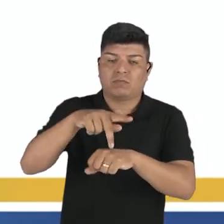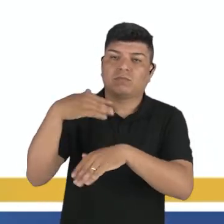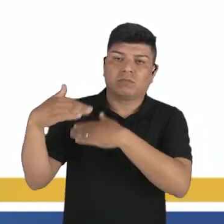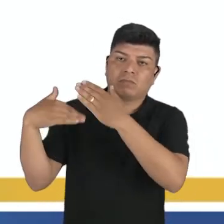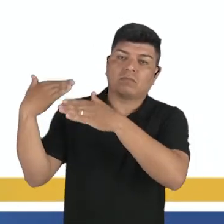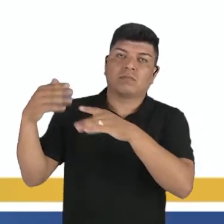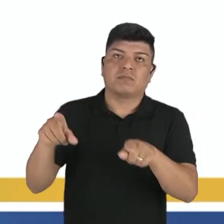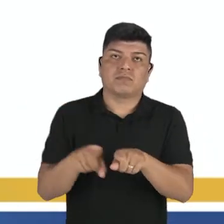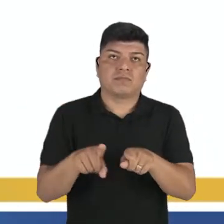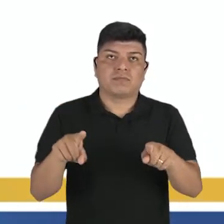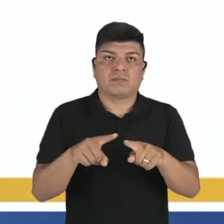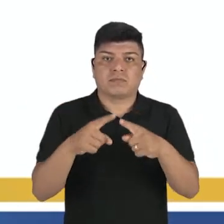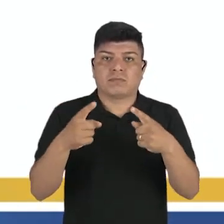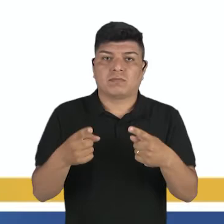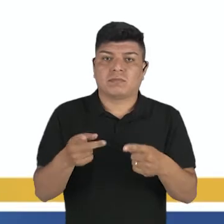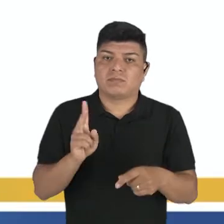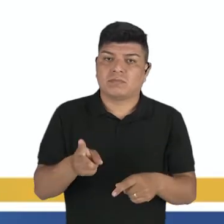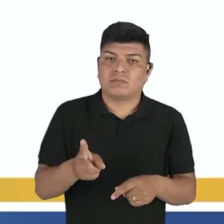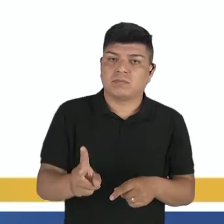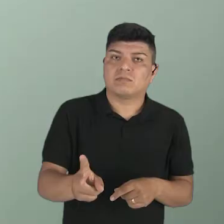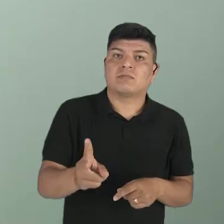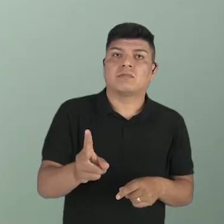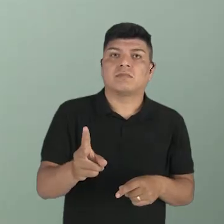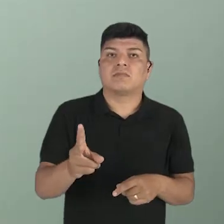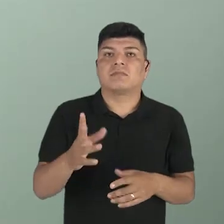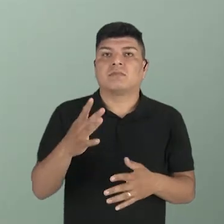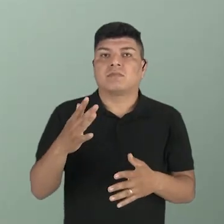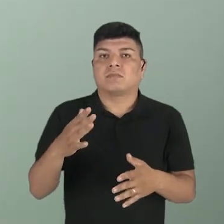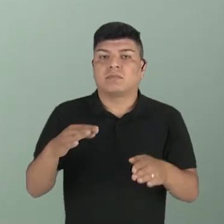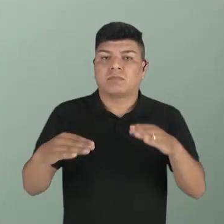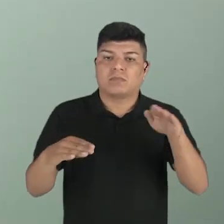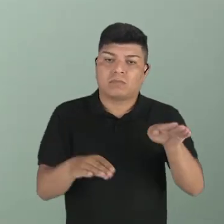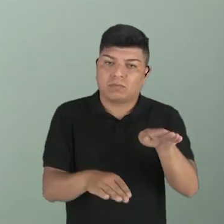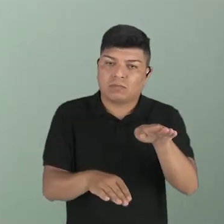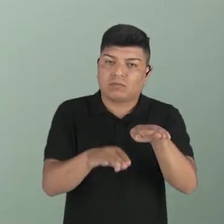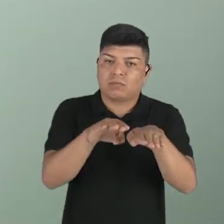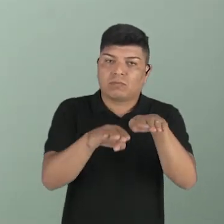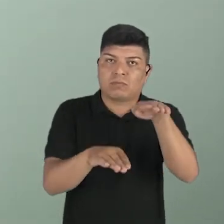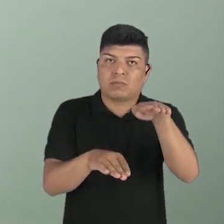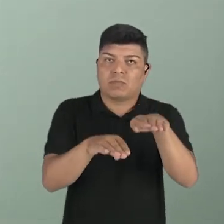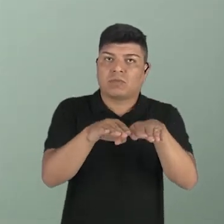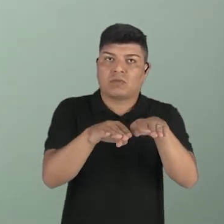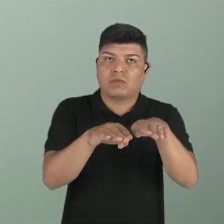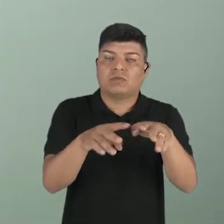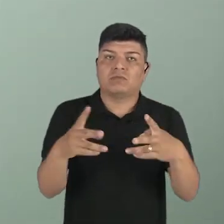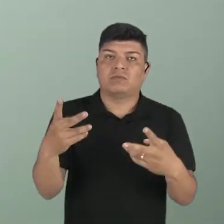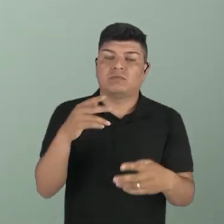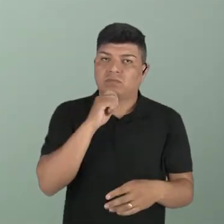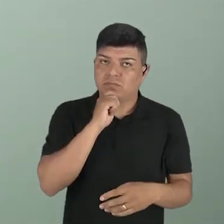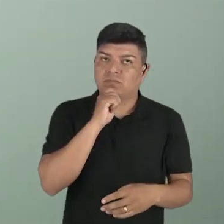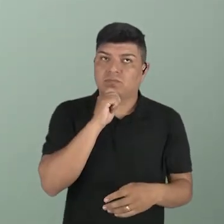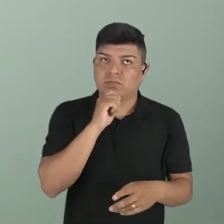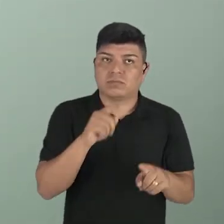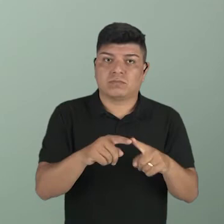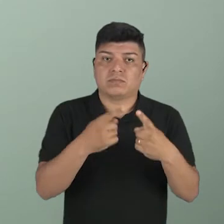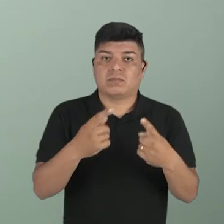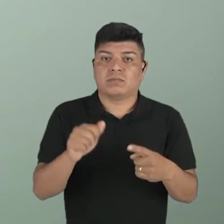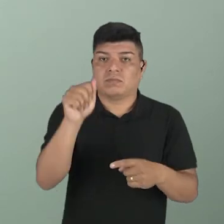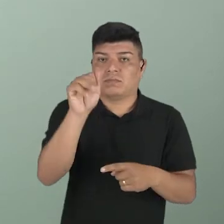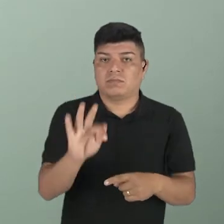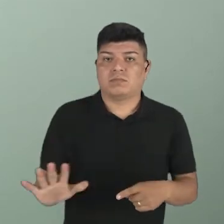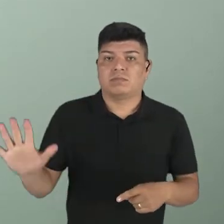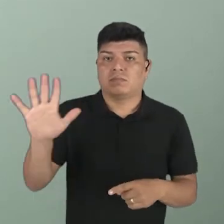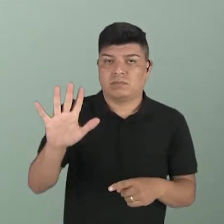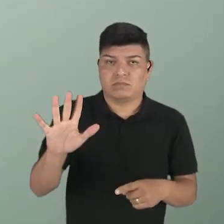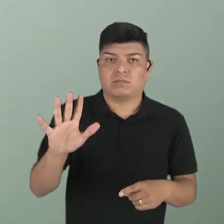desenvolvidos. Mas eles ainda estão caminhando para alcançar o nível dos primeiros tigres, que a gente citou lá atrás. Tá bom? Mas na Ásia